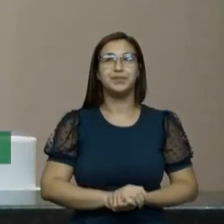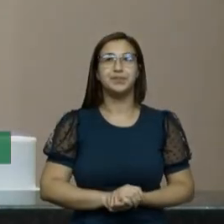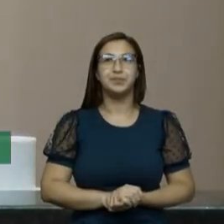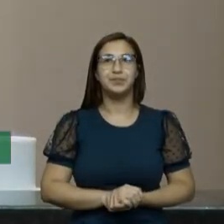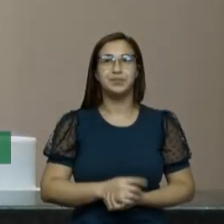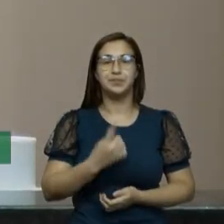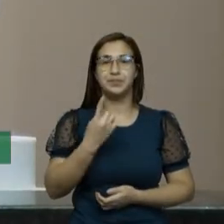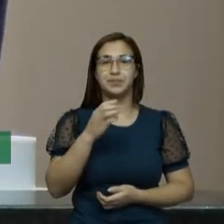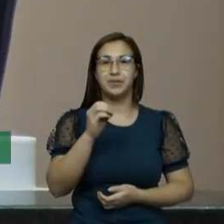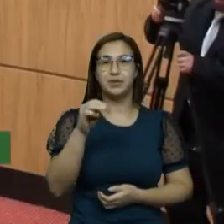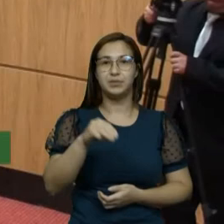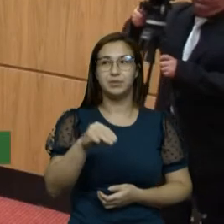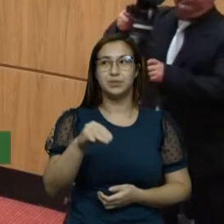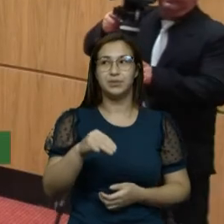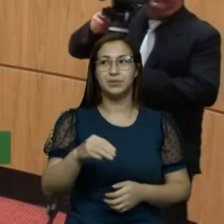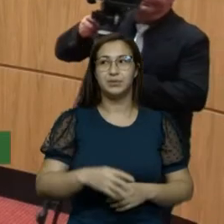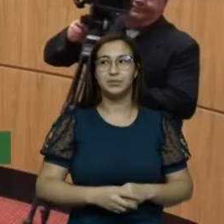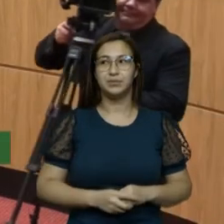deputado.